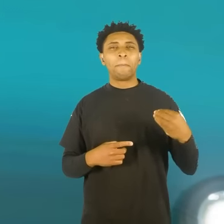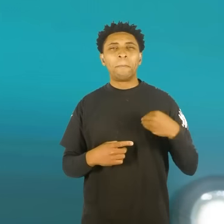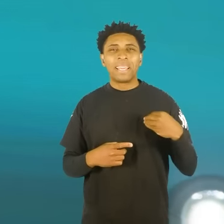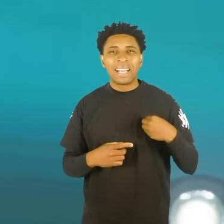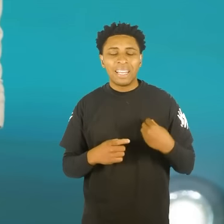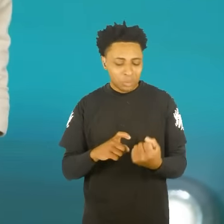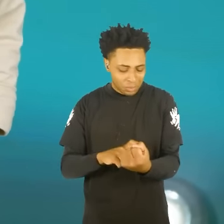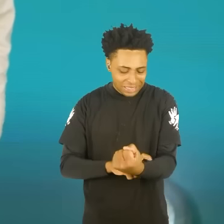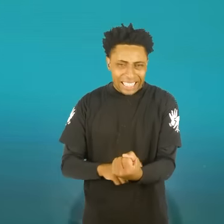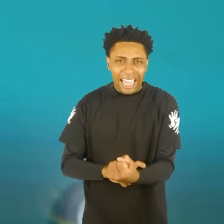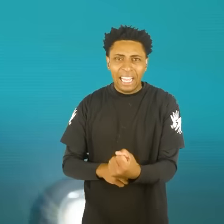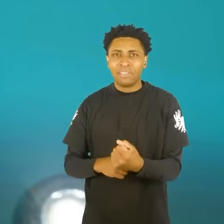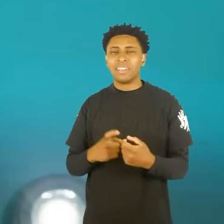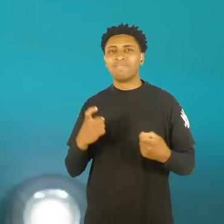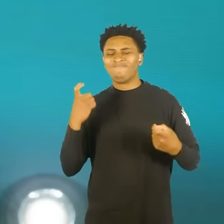de vingança?